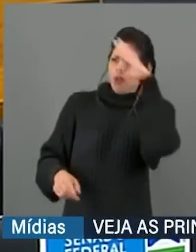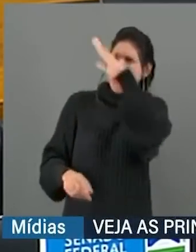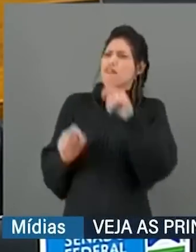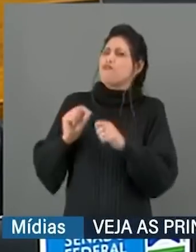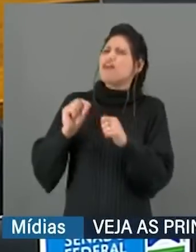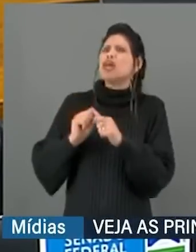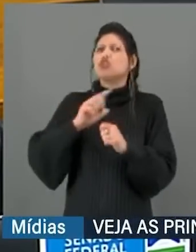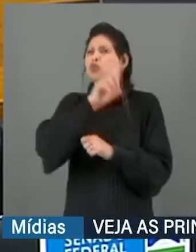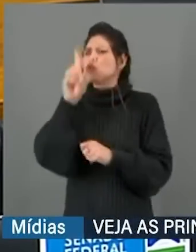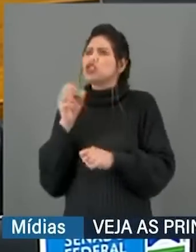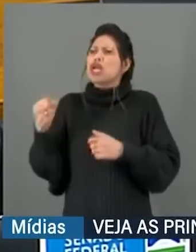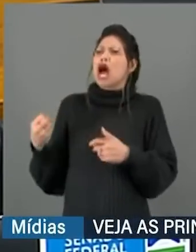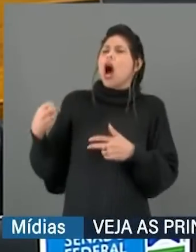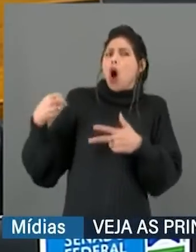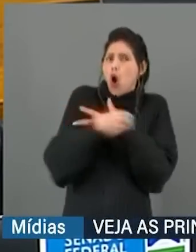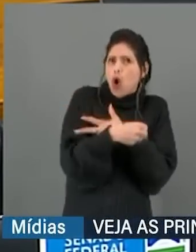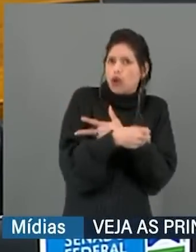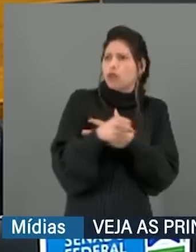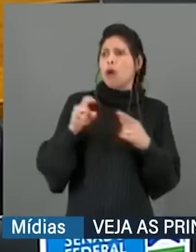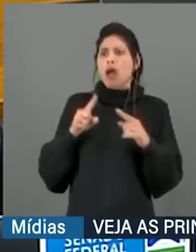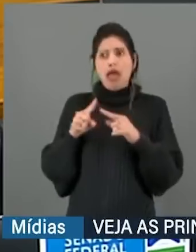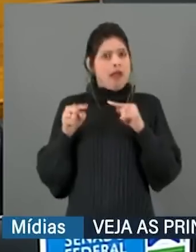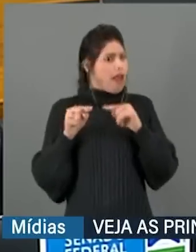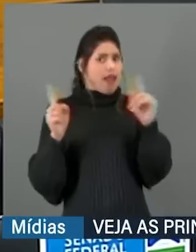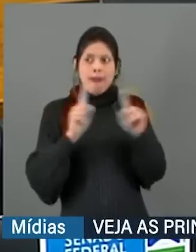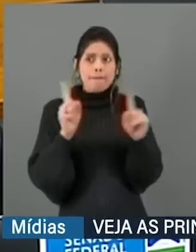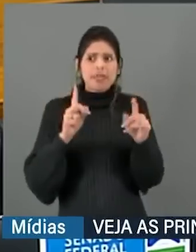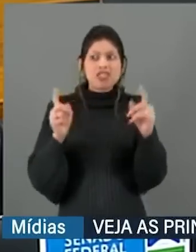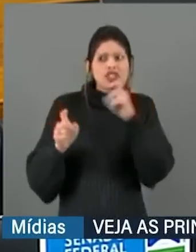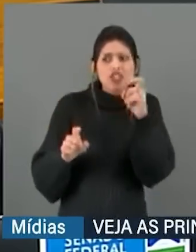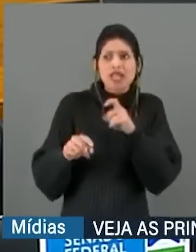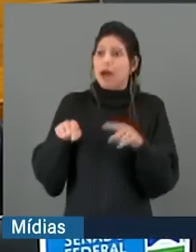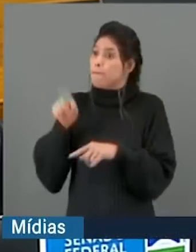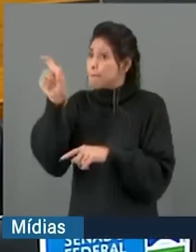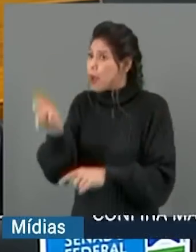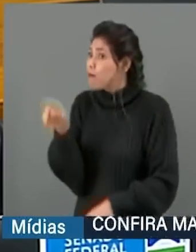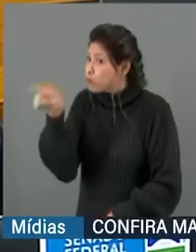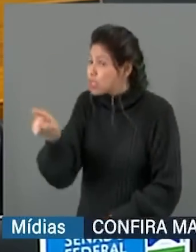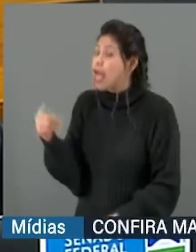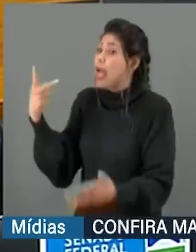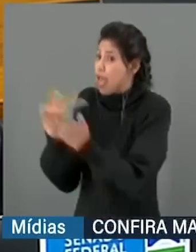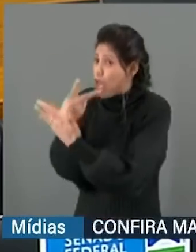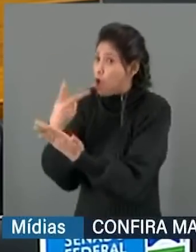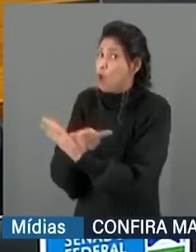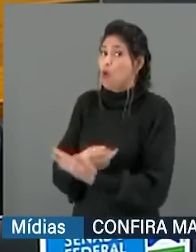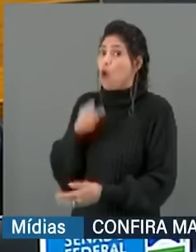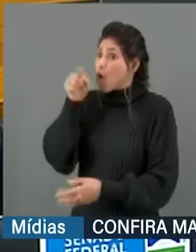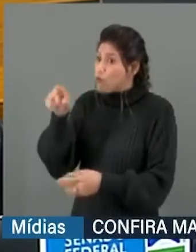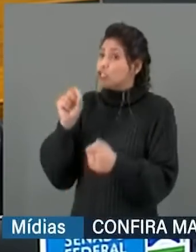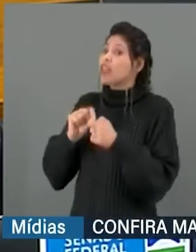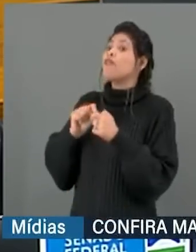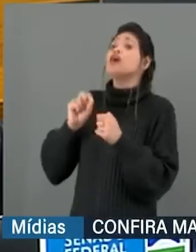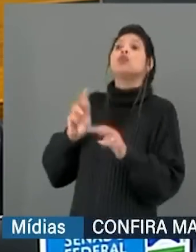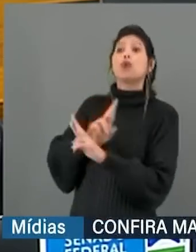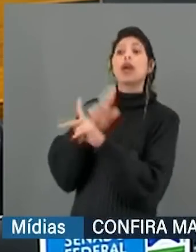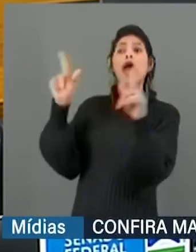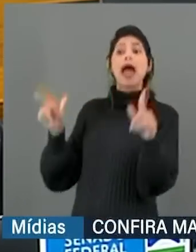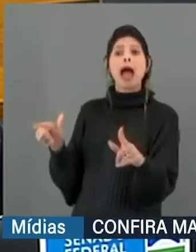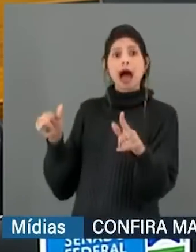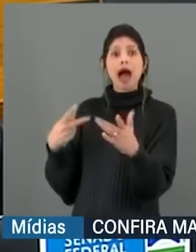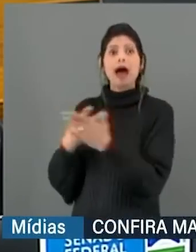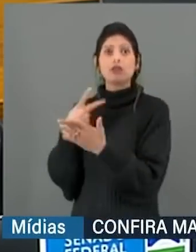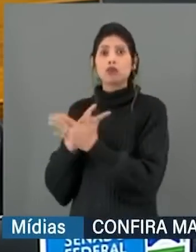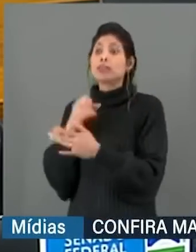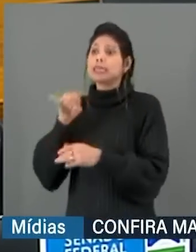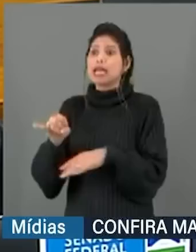que é errado. Agora o senhor errou, porque para mim ser de direita é fazer direito. Diferente se fosse ao contrário, se fosse o Bolsonaro que